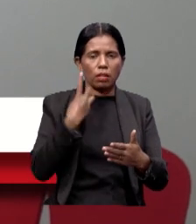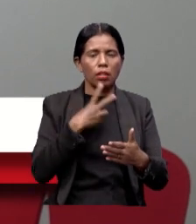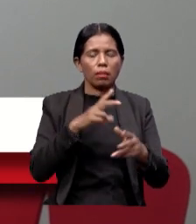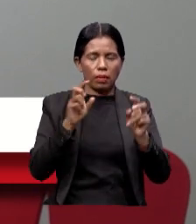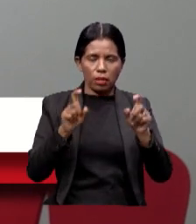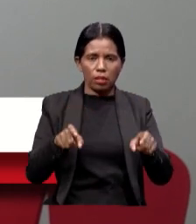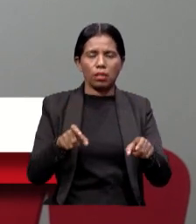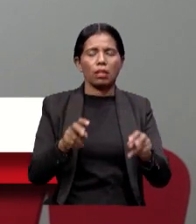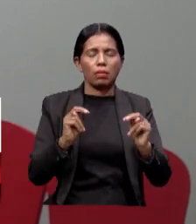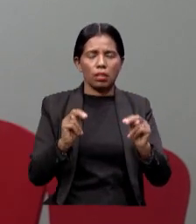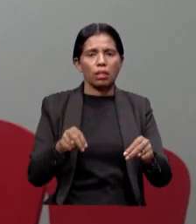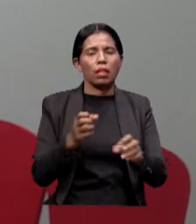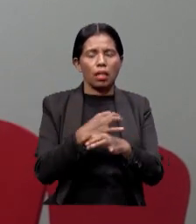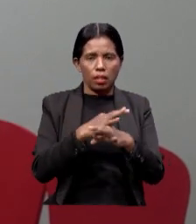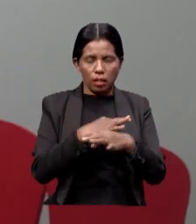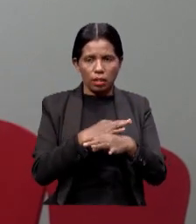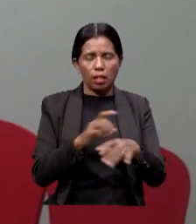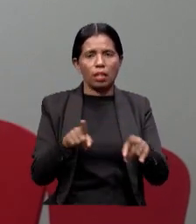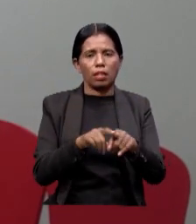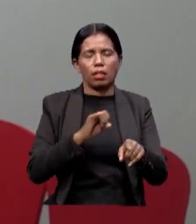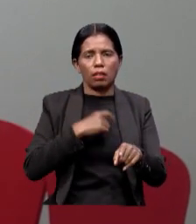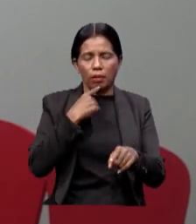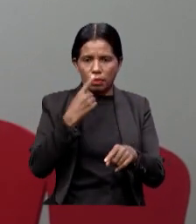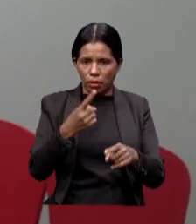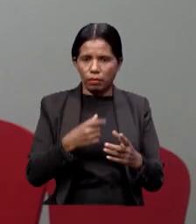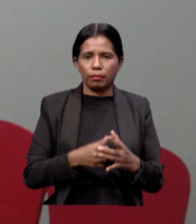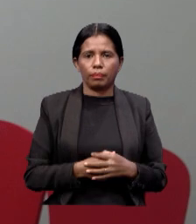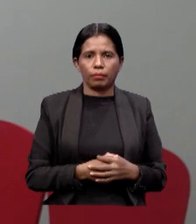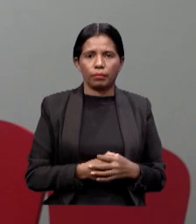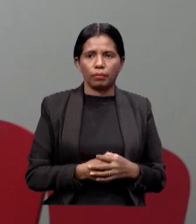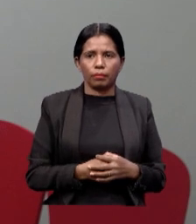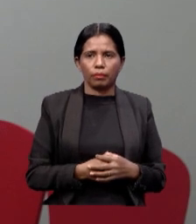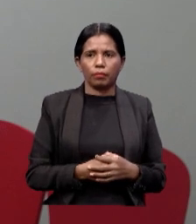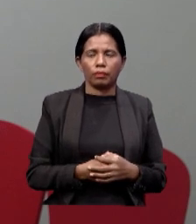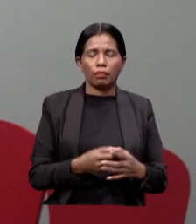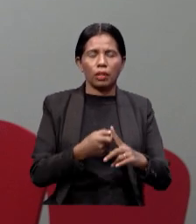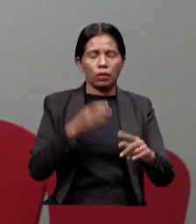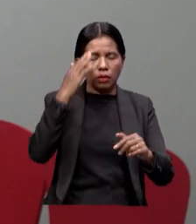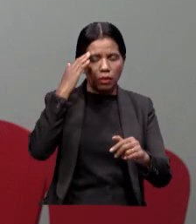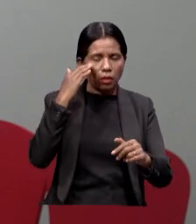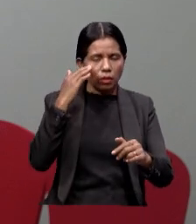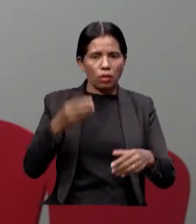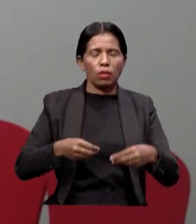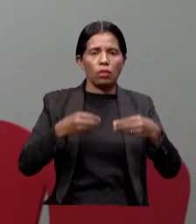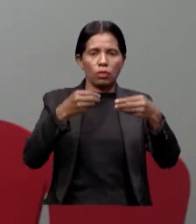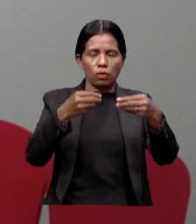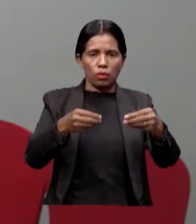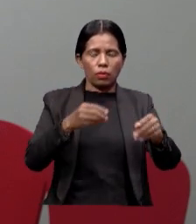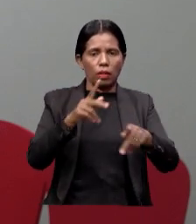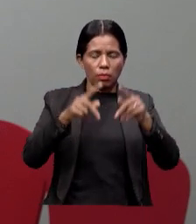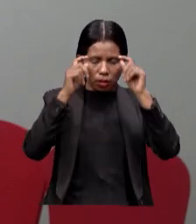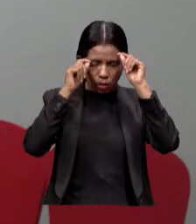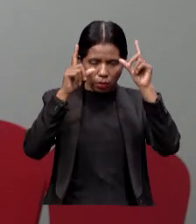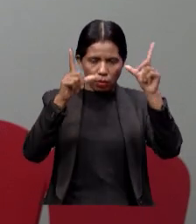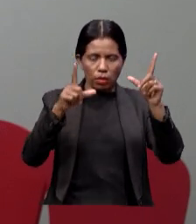makne ane sa unha watete katak husi Korea fo kota ba Timor Leste ba servis